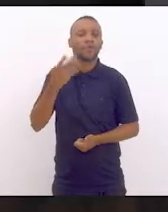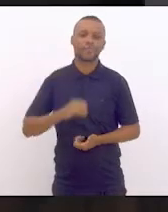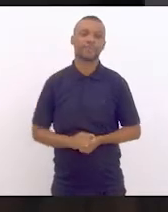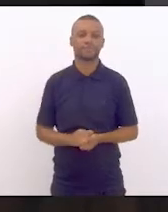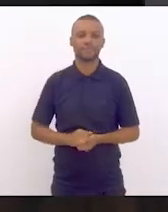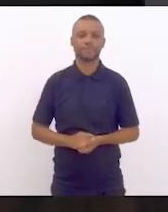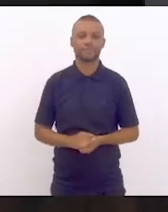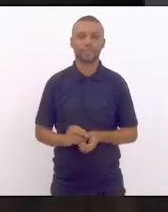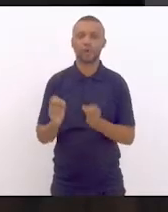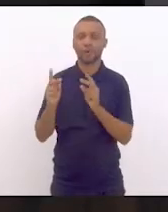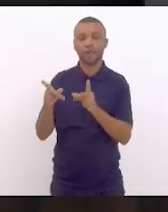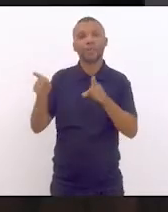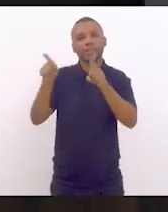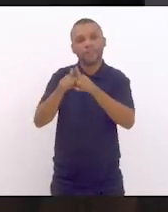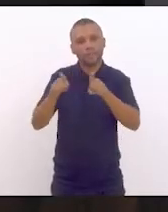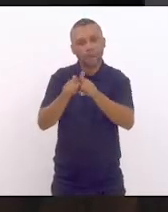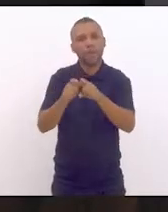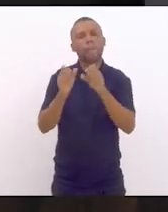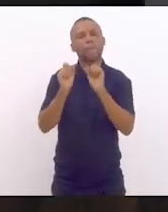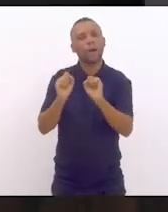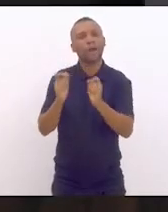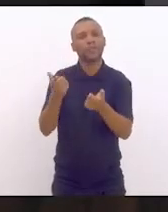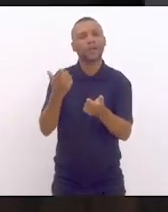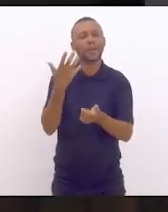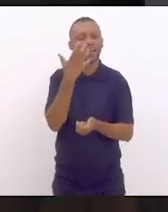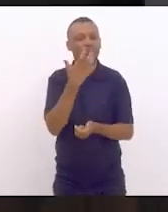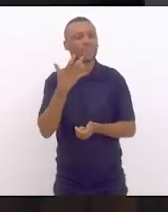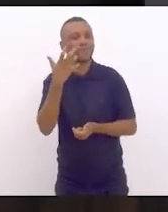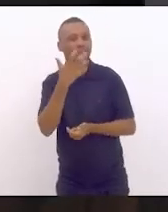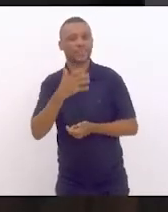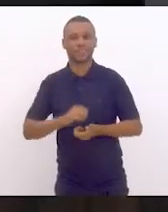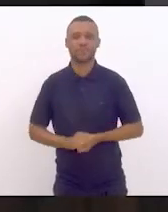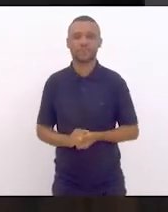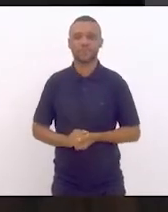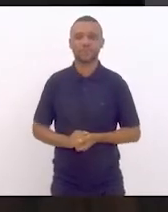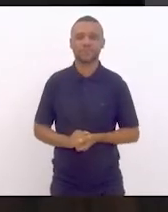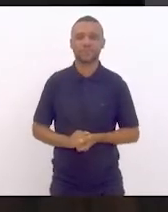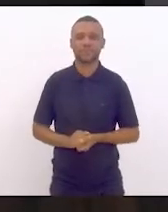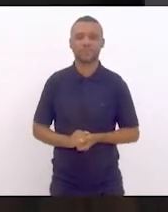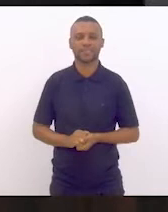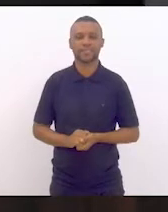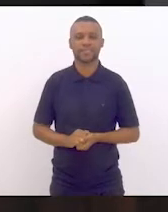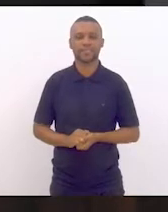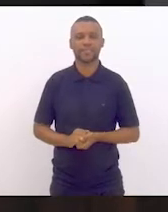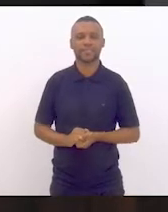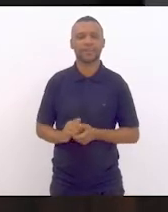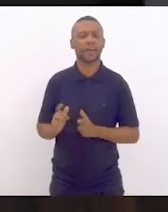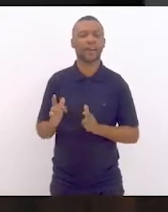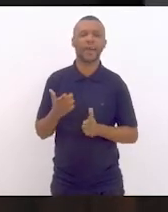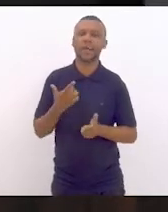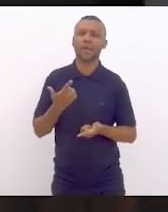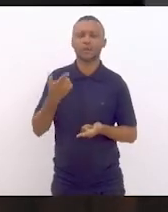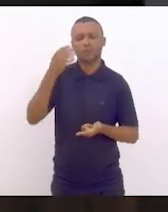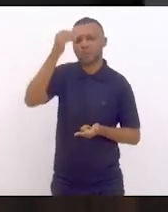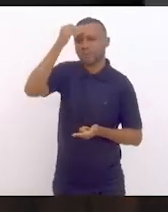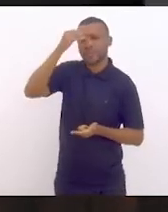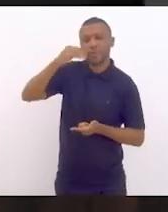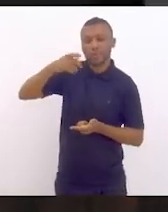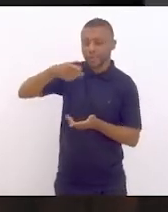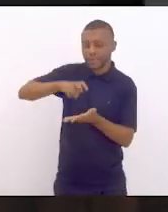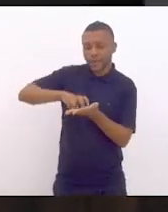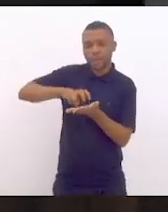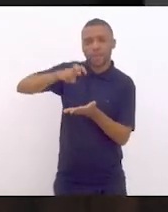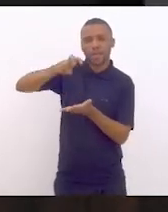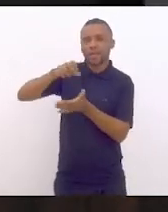Ok. Pode ser aquela também. Eu desisto. Não existe essa manhã que eu